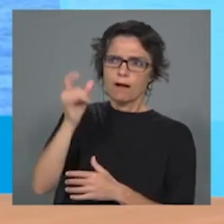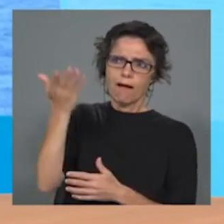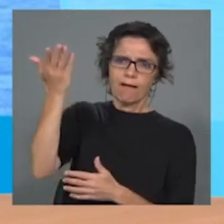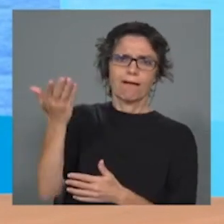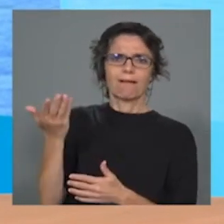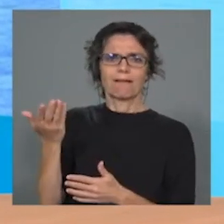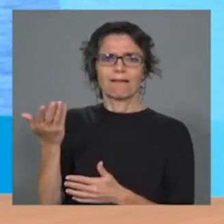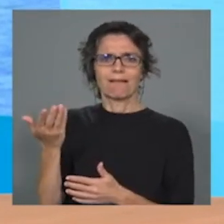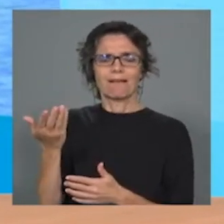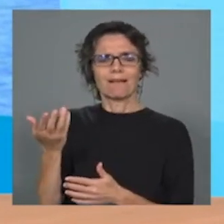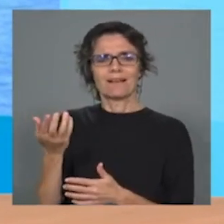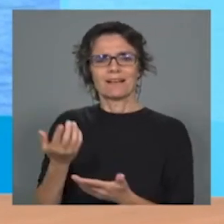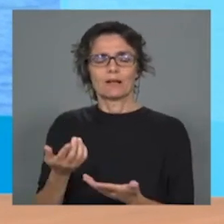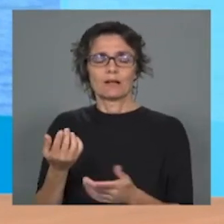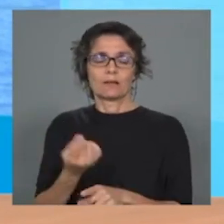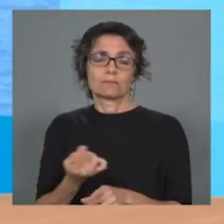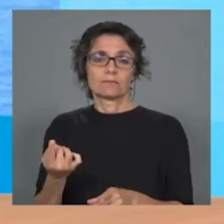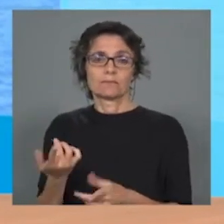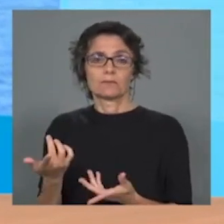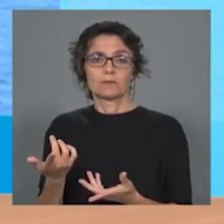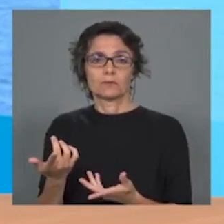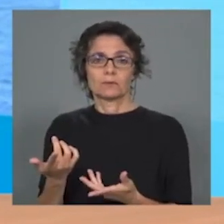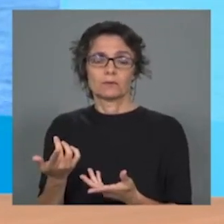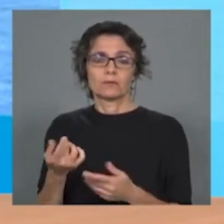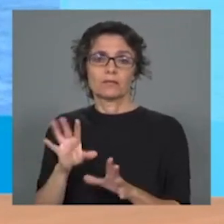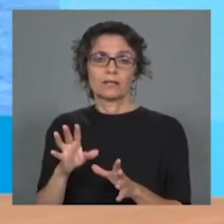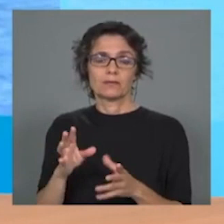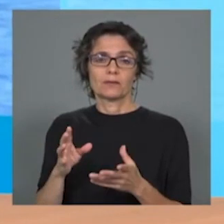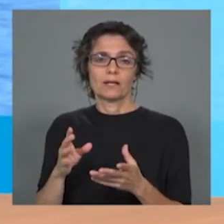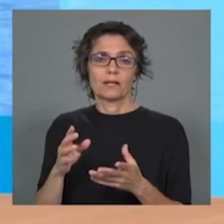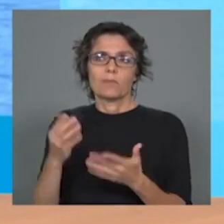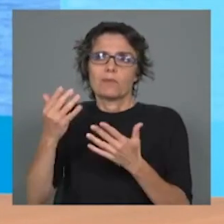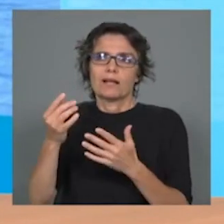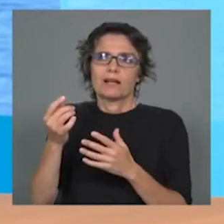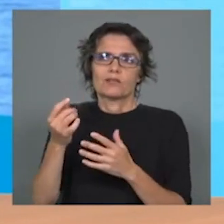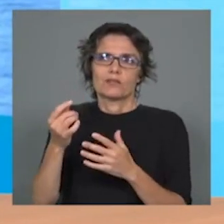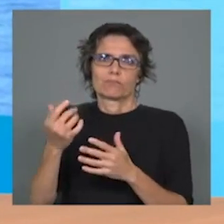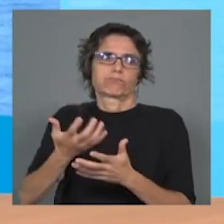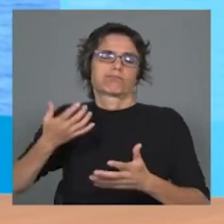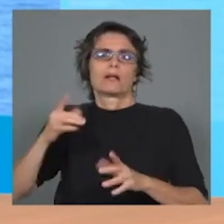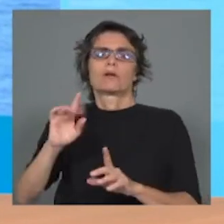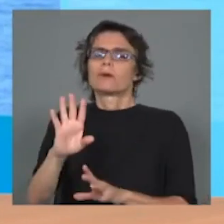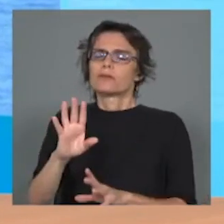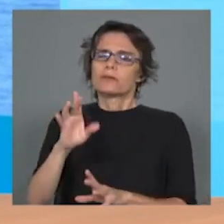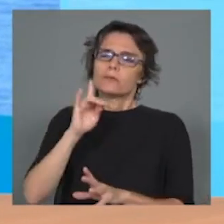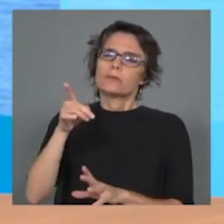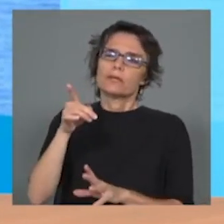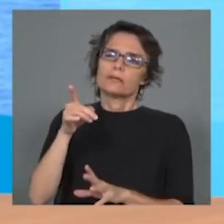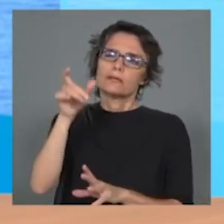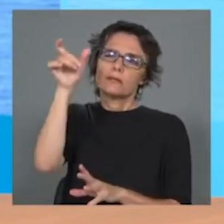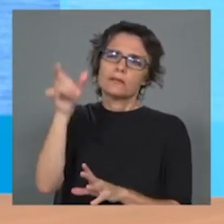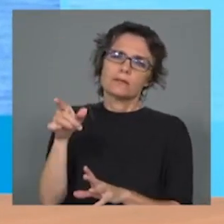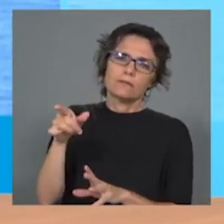forma, ainda que a muitos títulos pequena, mas tornar viva aquela que é